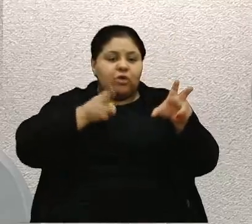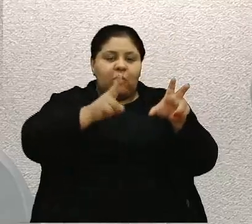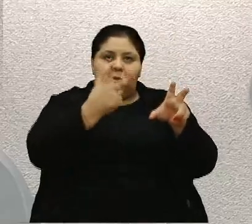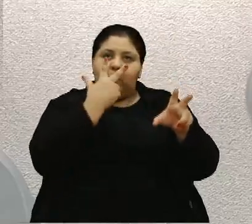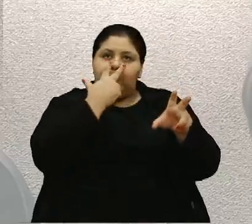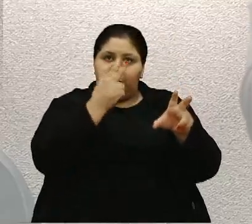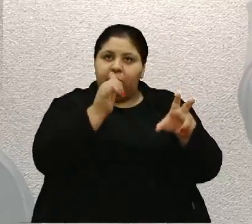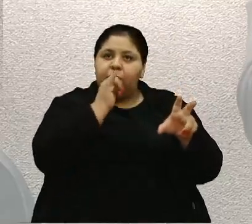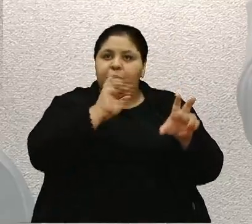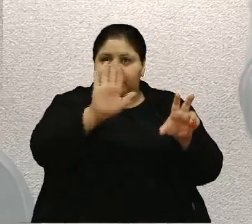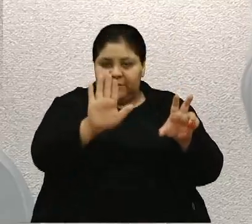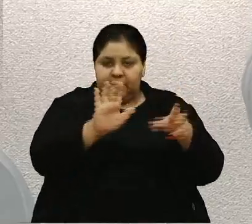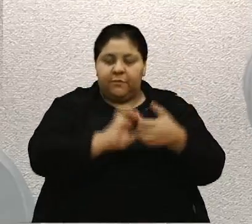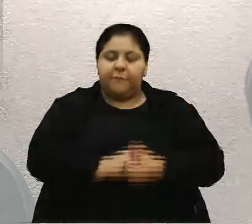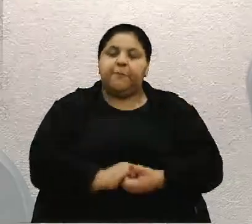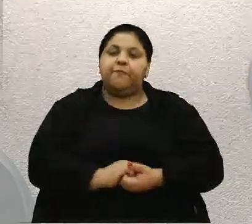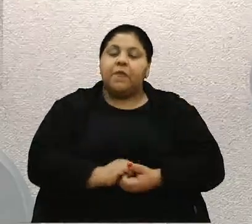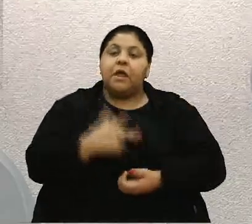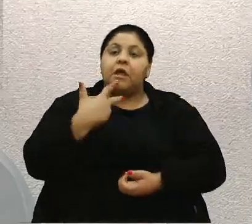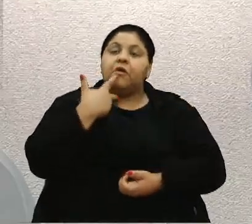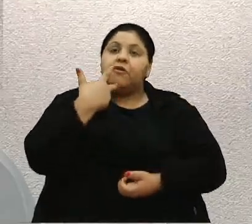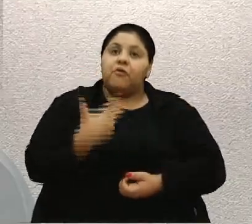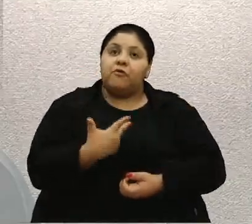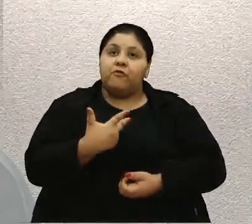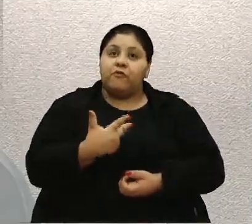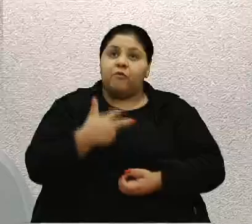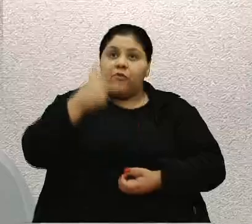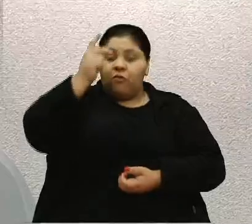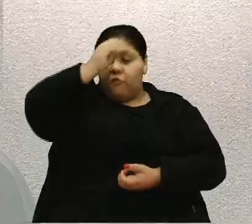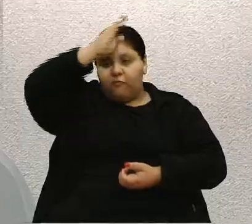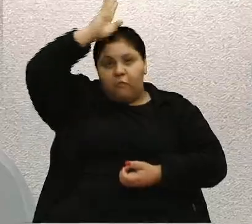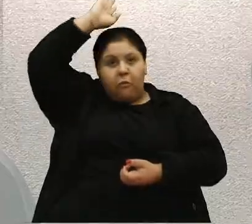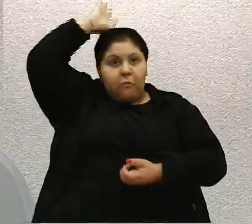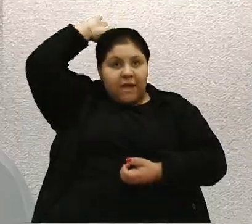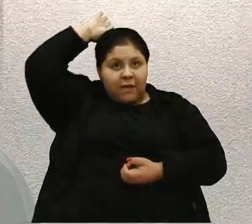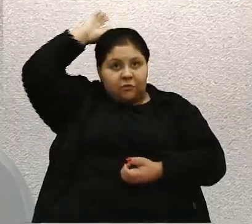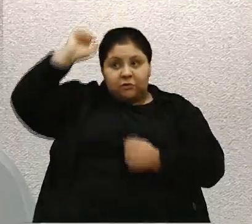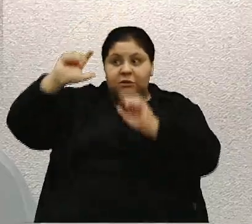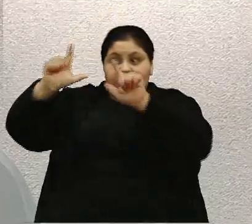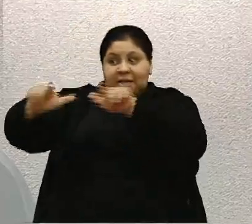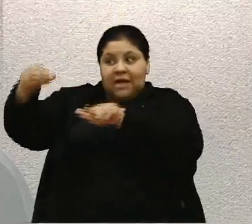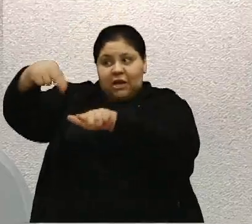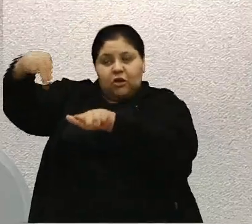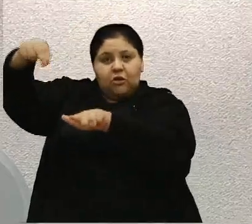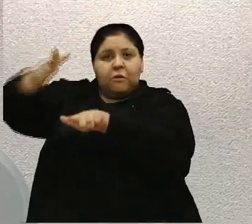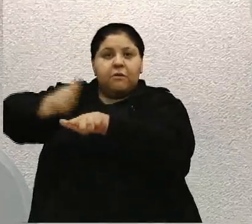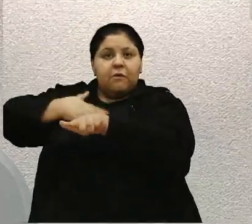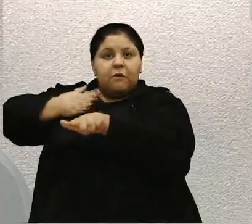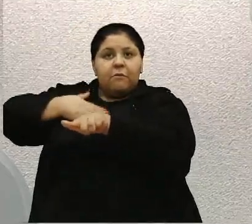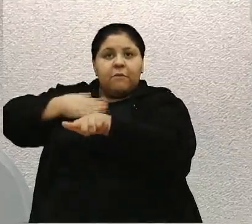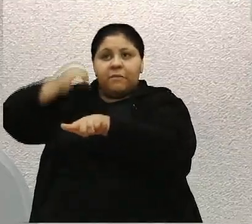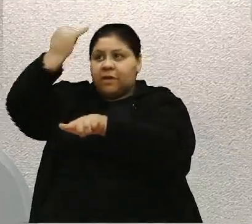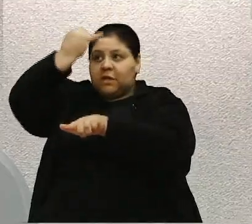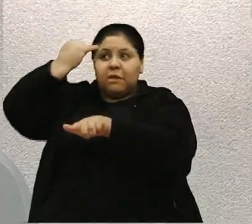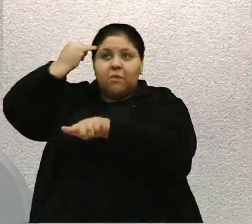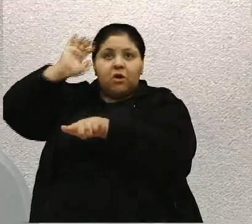exemplo, eu digo aqui, ó, quando falarem em bombeiros da Zona Norte, para mim se chama D'Ambros.